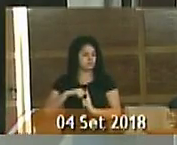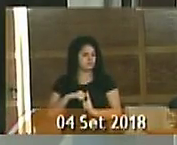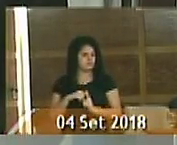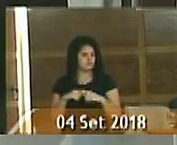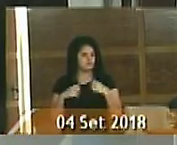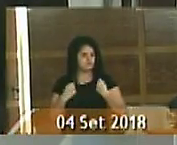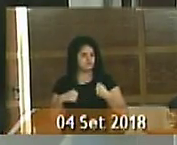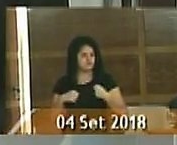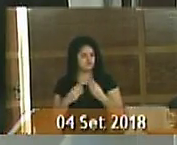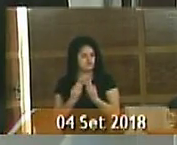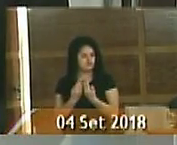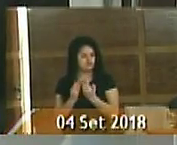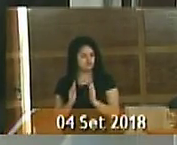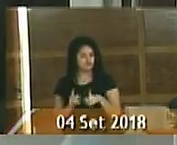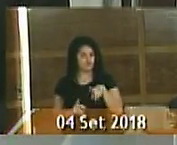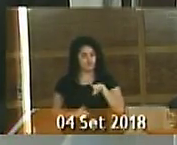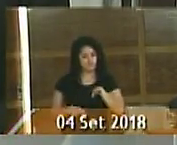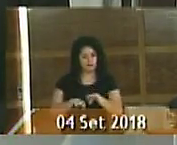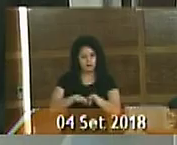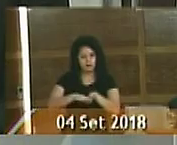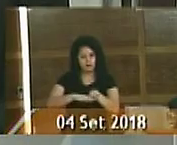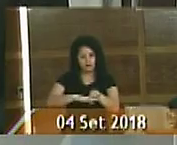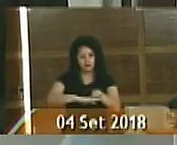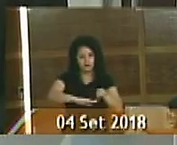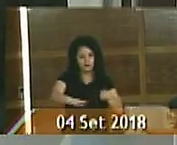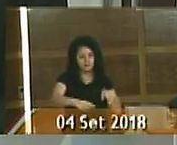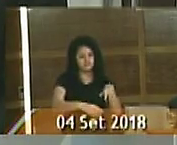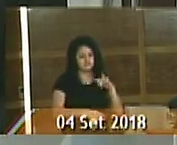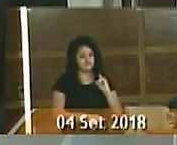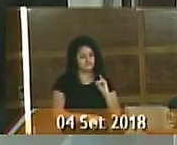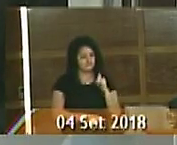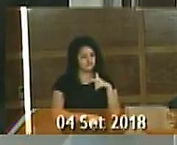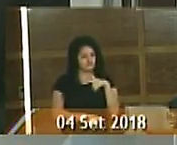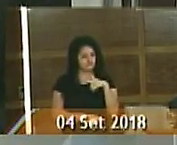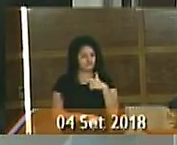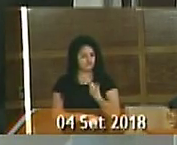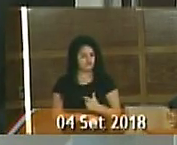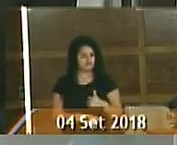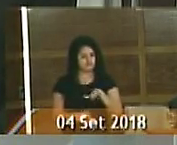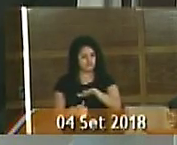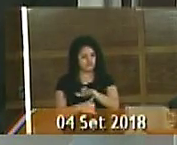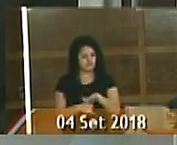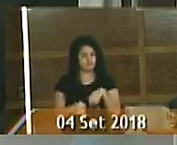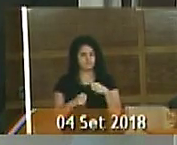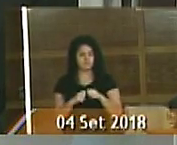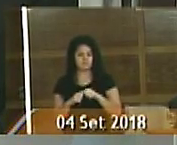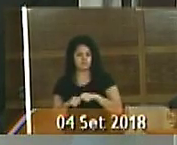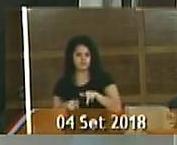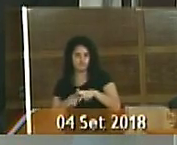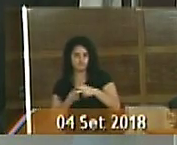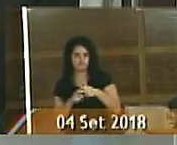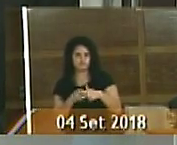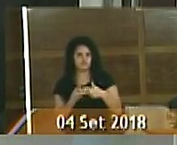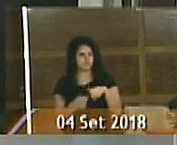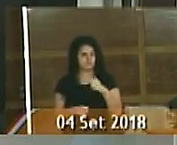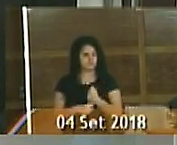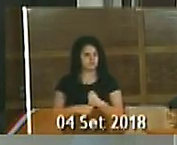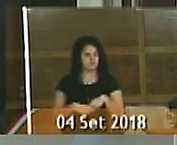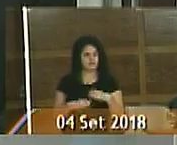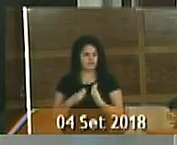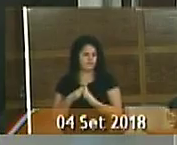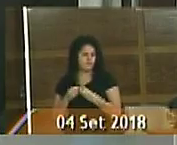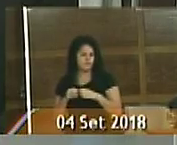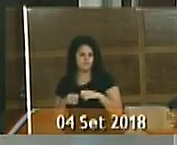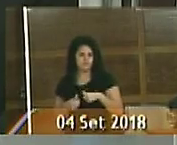reabrir o módulo uma maca. Se não fosse a eletronuclear para fazer a reforma, ia ficar lá